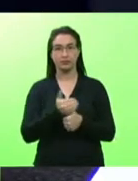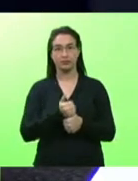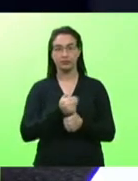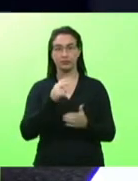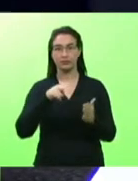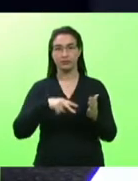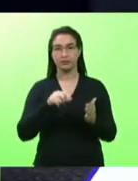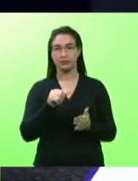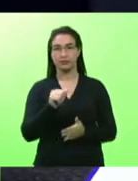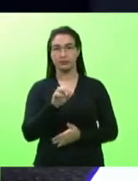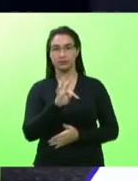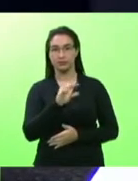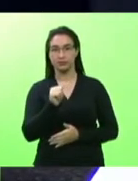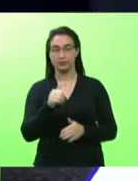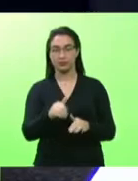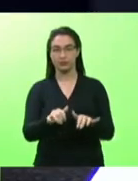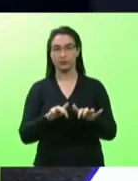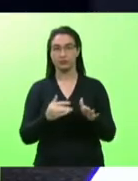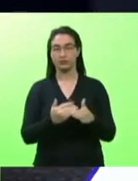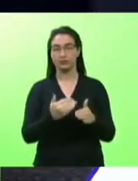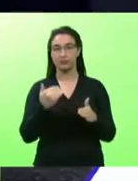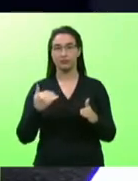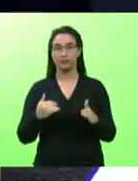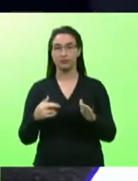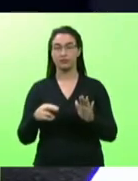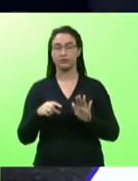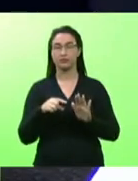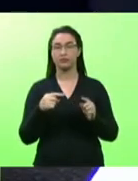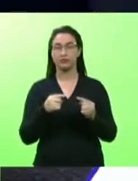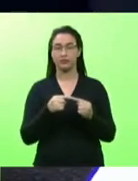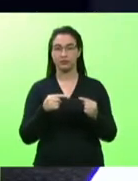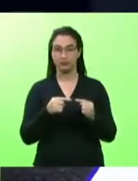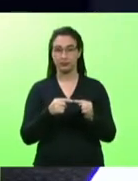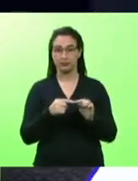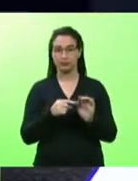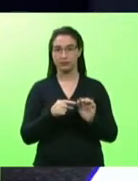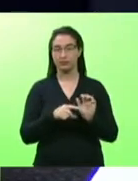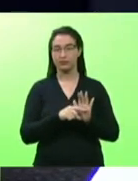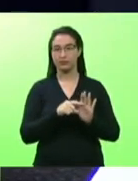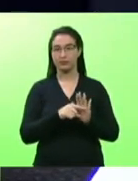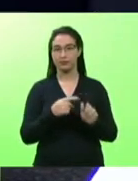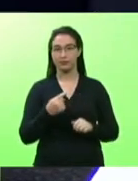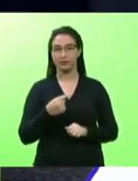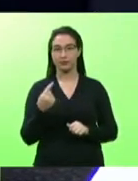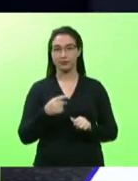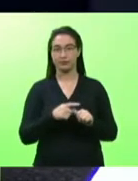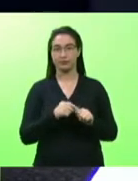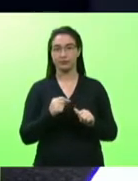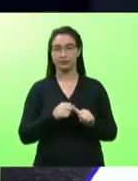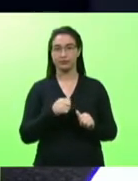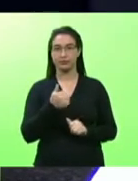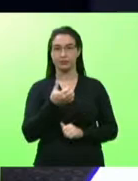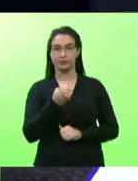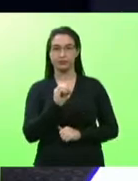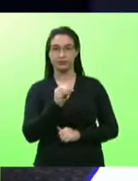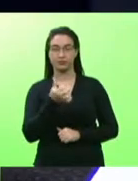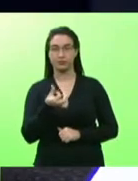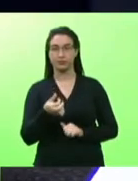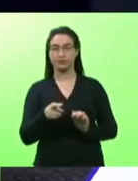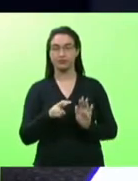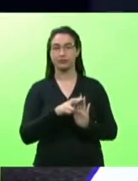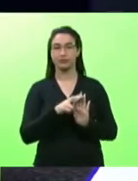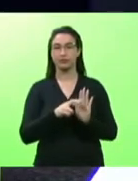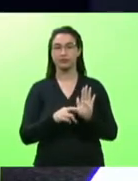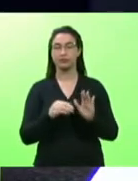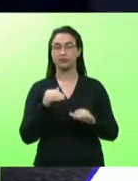da ata da sessão anterior, que, em consonância com o parágrafo 1º do artigo 106 do Regimento Interno, o senhor presidente deu-a por